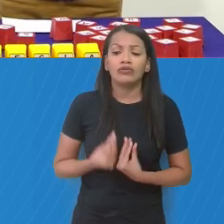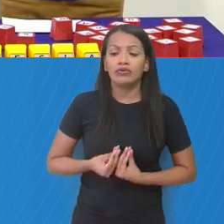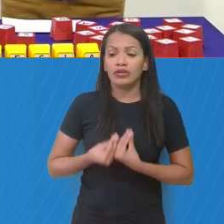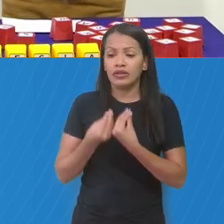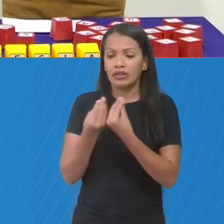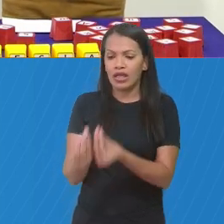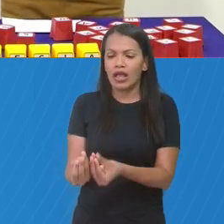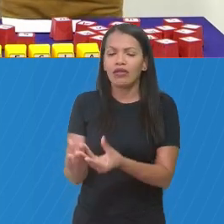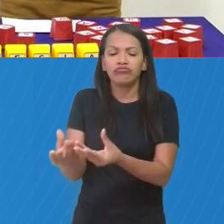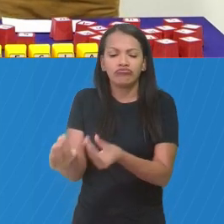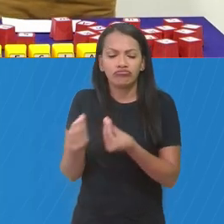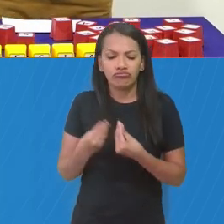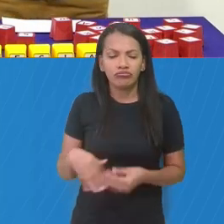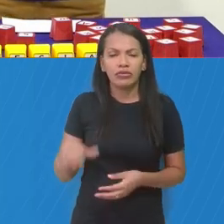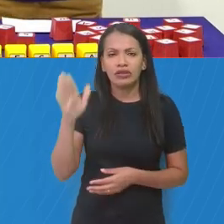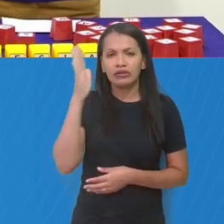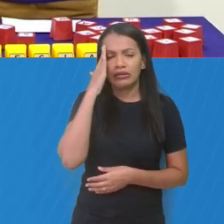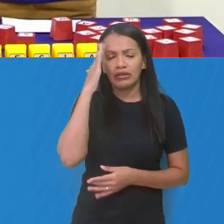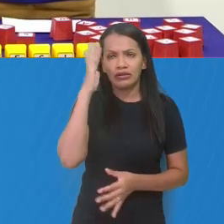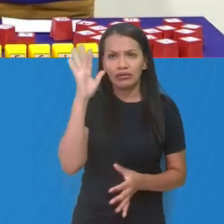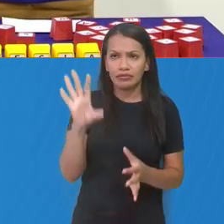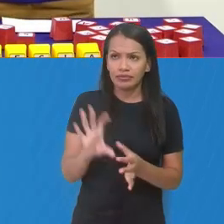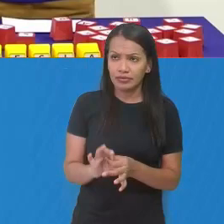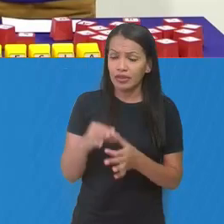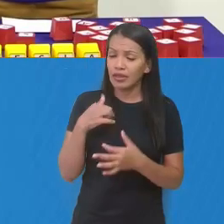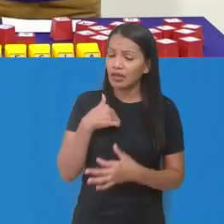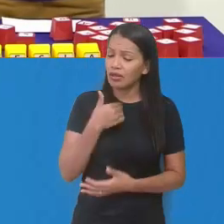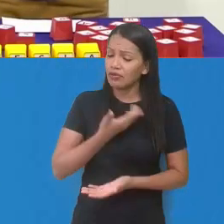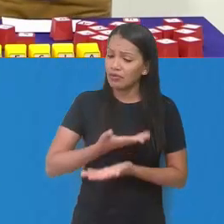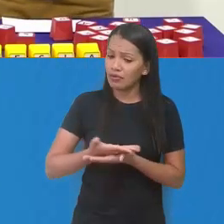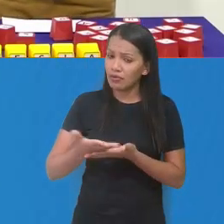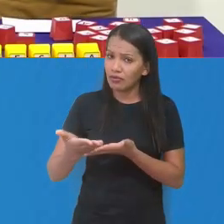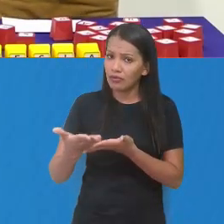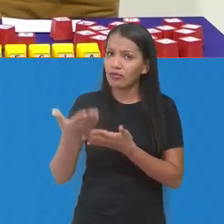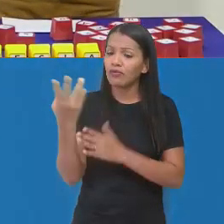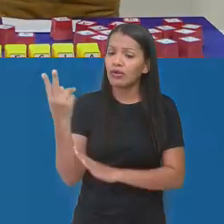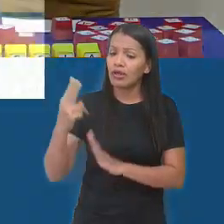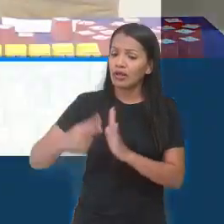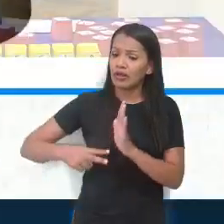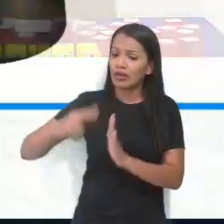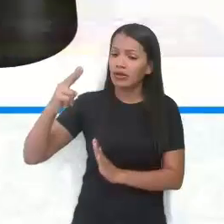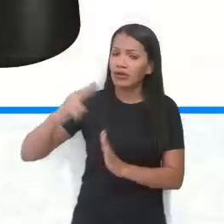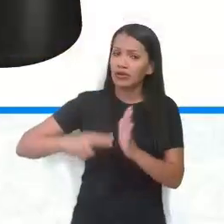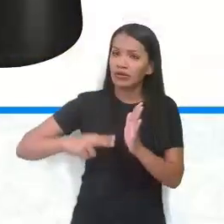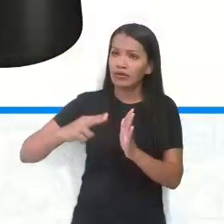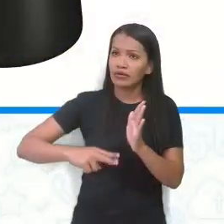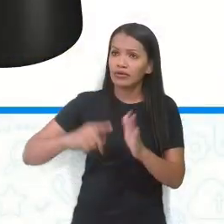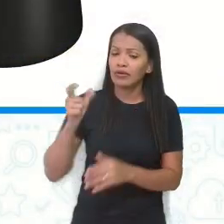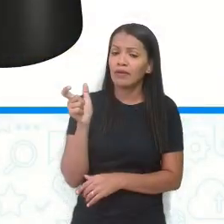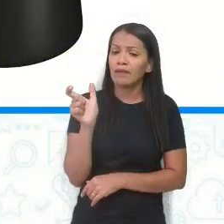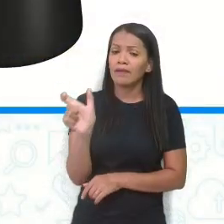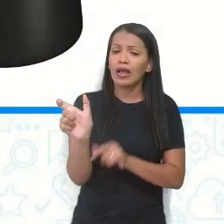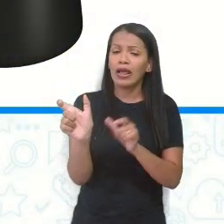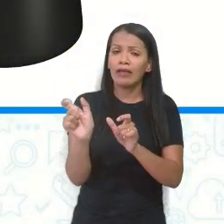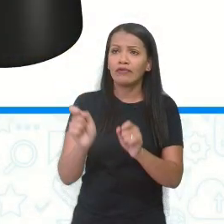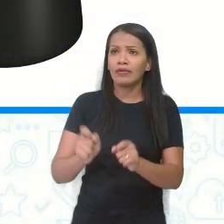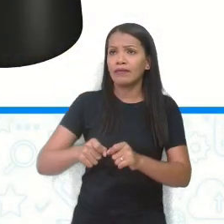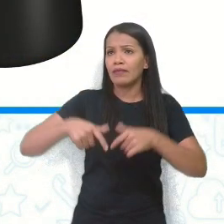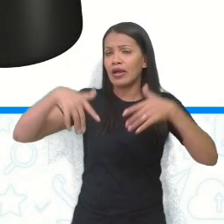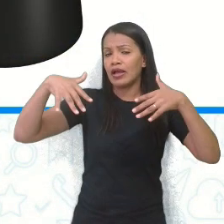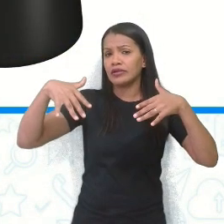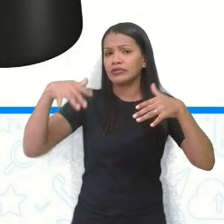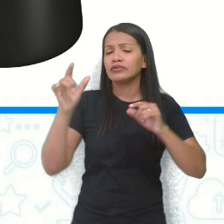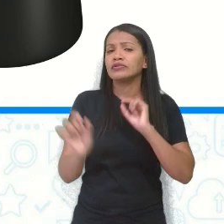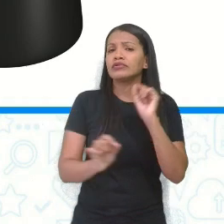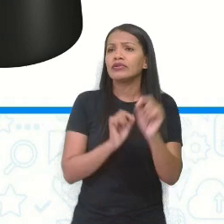para a gente, tá? Eu vou começar com essa leitura aí, que são Palavras Mágicas